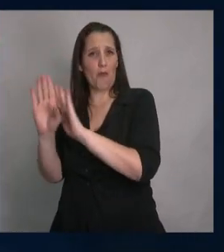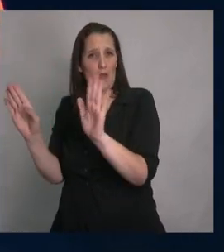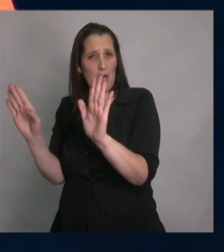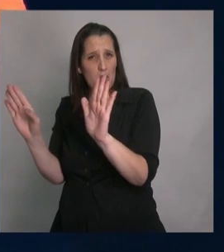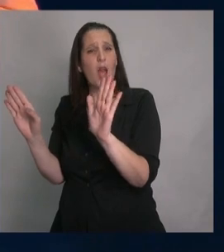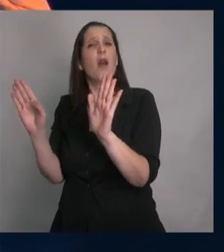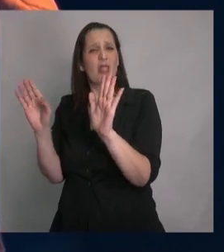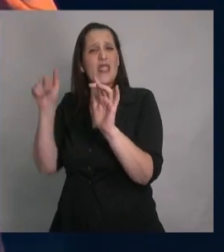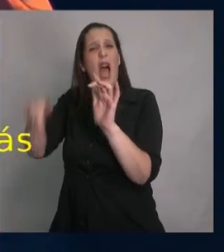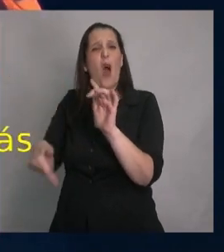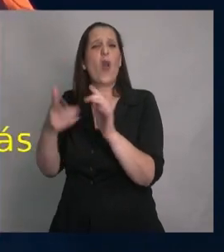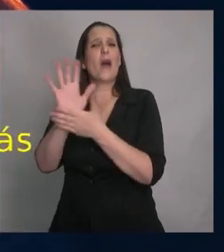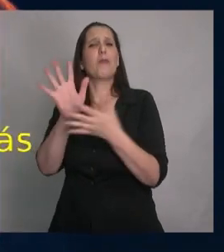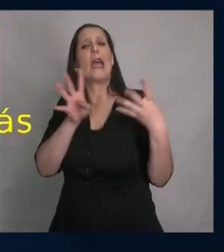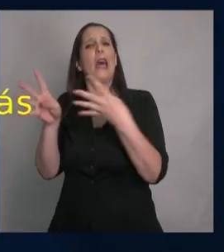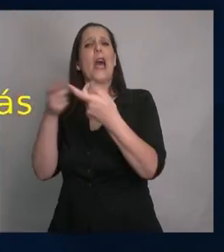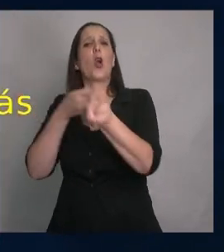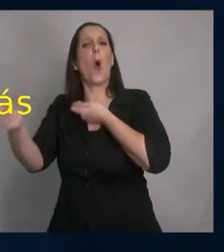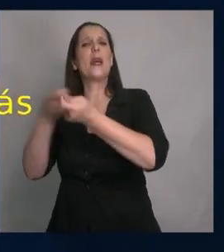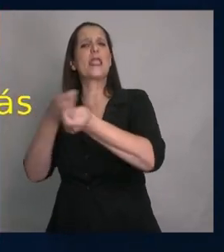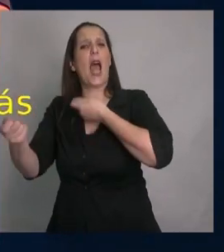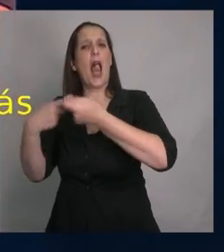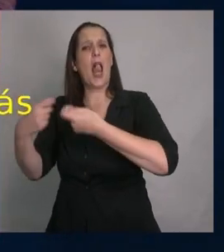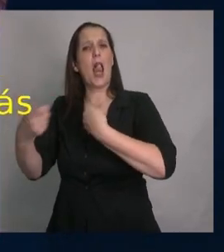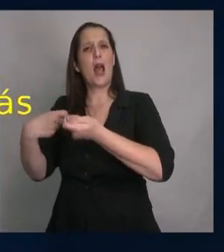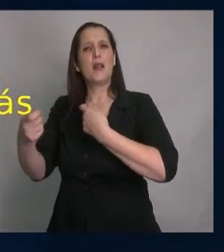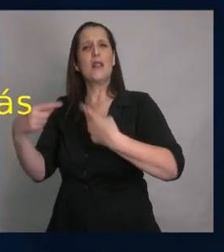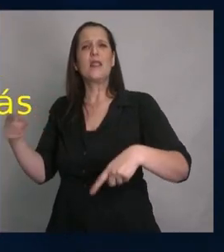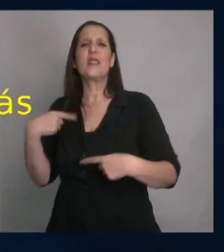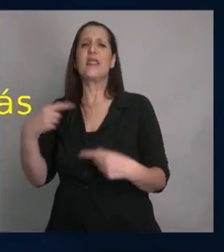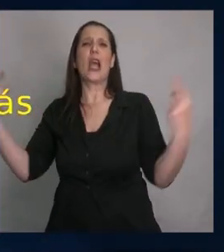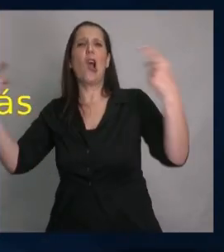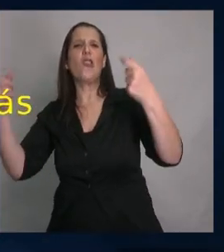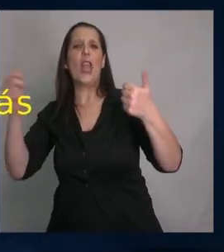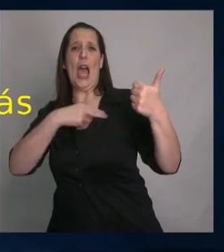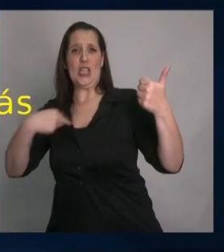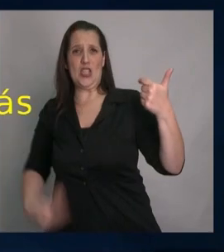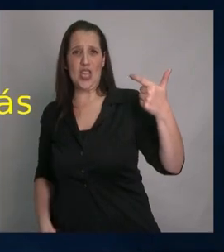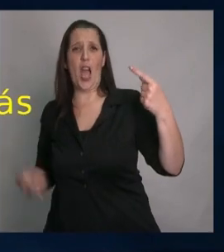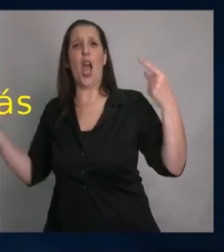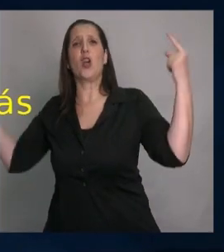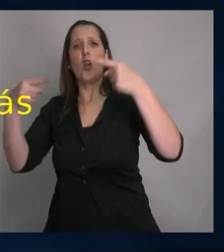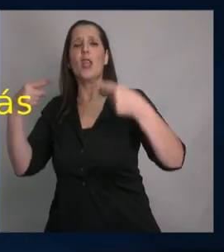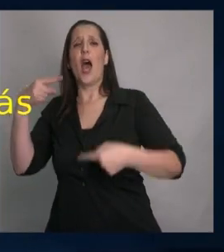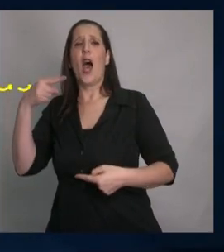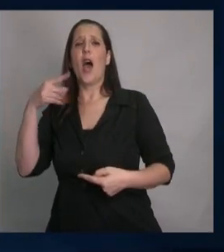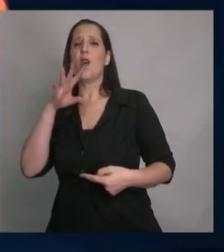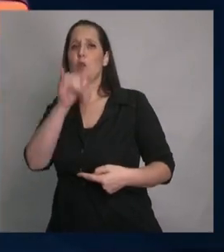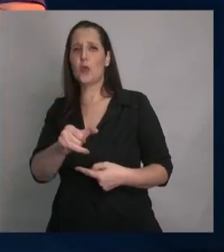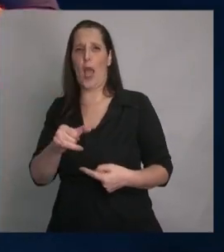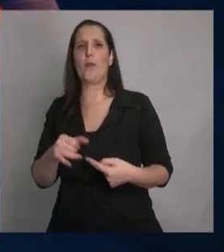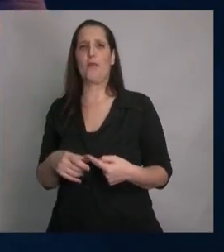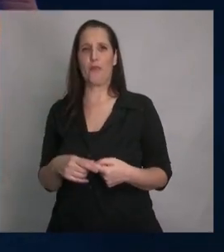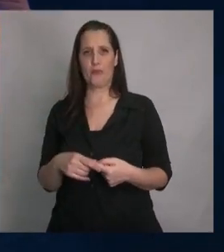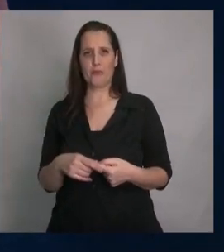os inimigos centrais são China e Rússia, e os Estados Unidos, infelizmente, voltam os